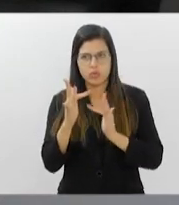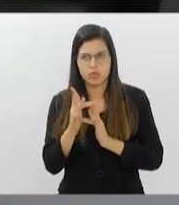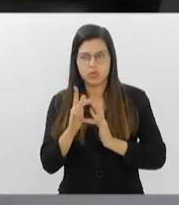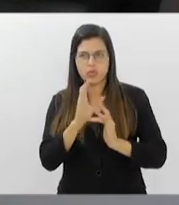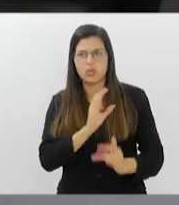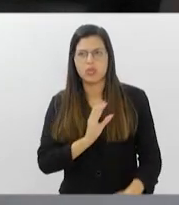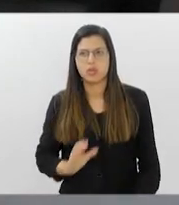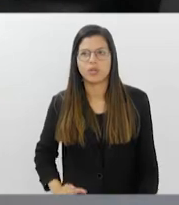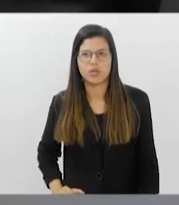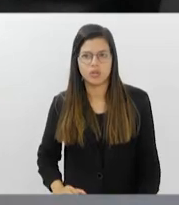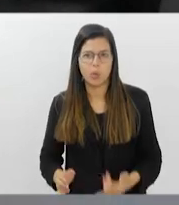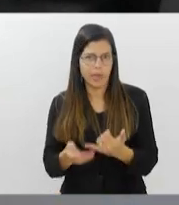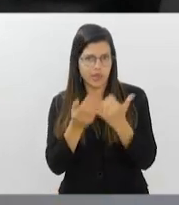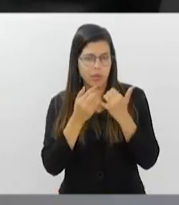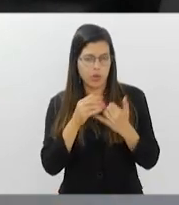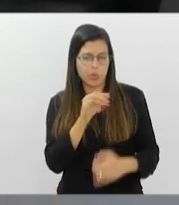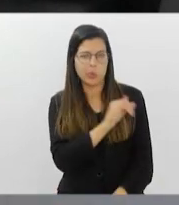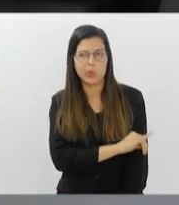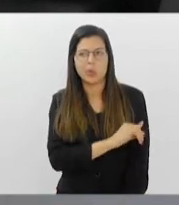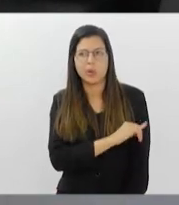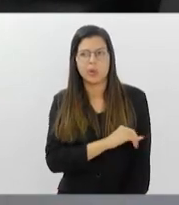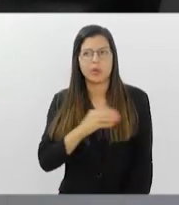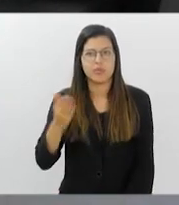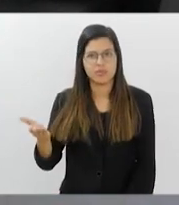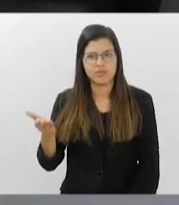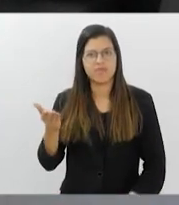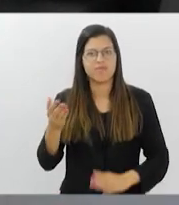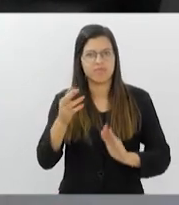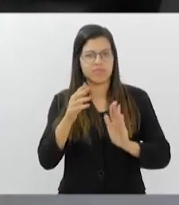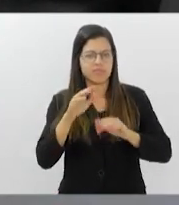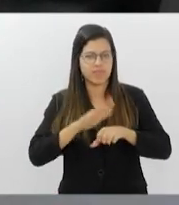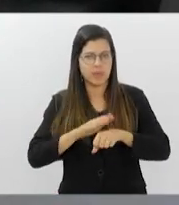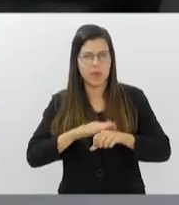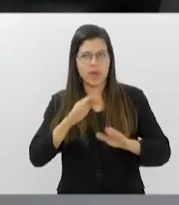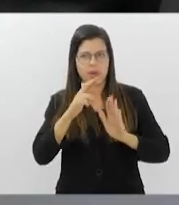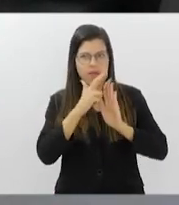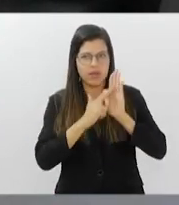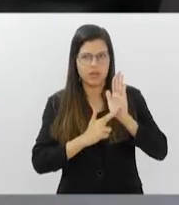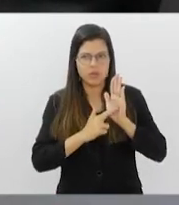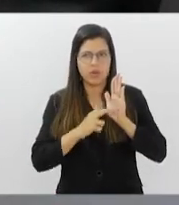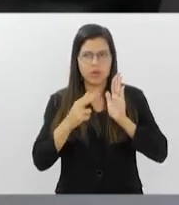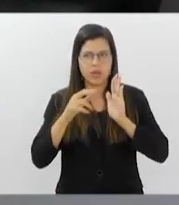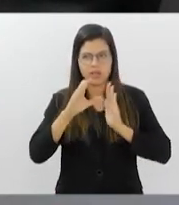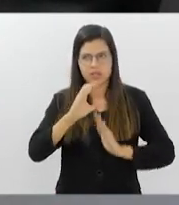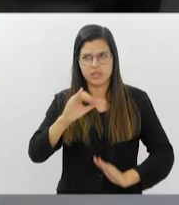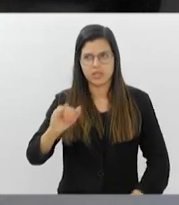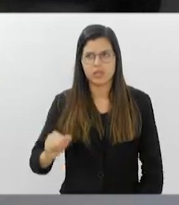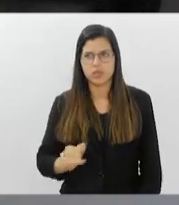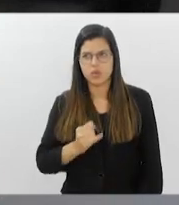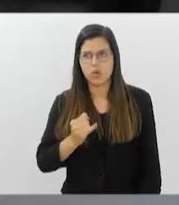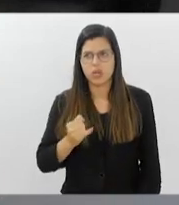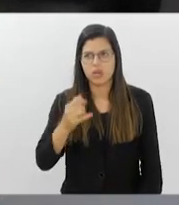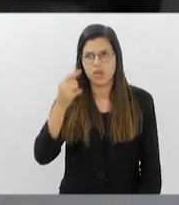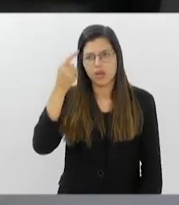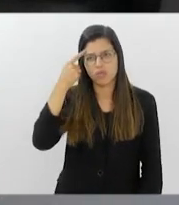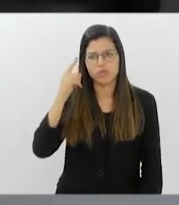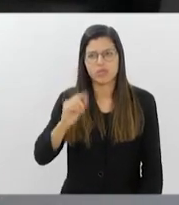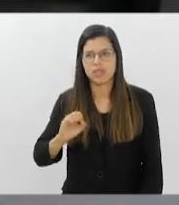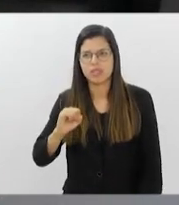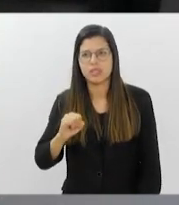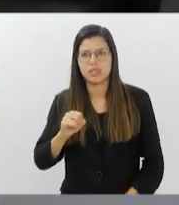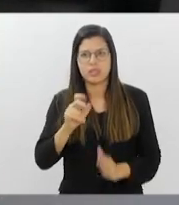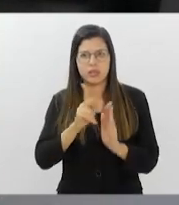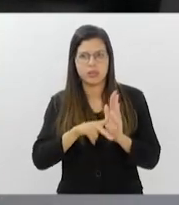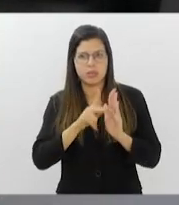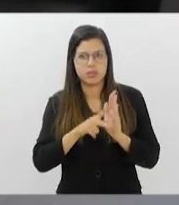Janeiro. E Vossa Excelência, inclusive, foi o relator aqui na CCJ. Eu não sei se esse projeto chegou a ser aprovado. Ele tramitou, então, foi até